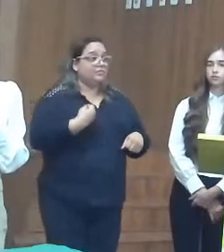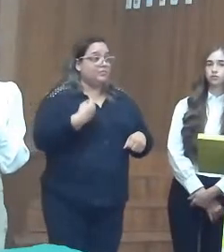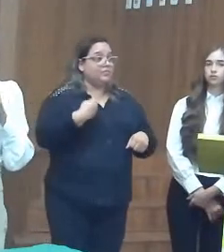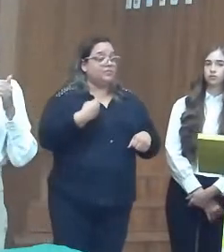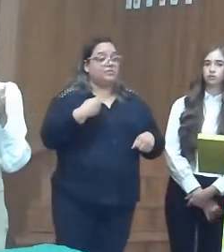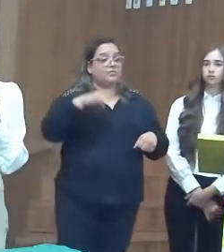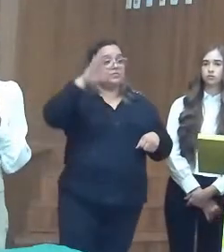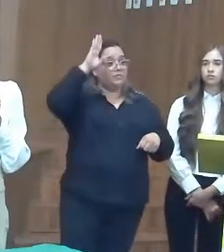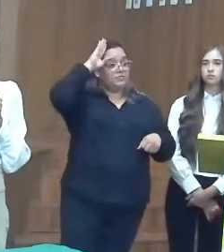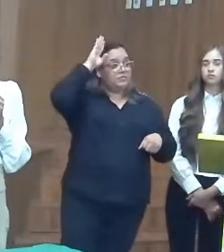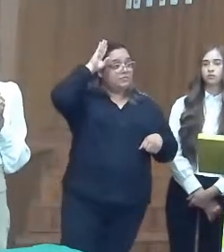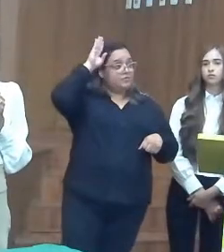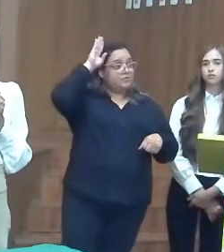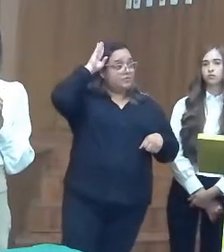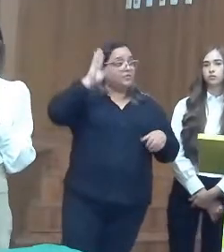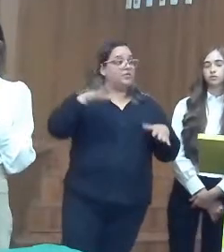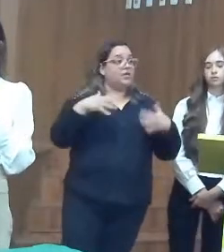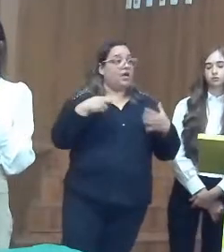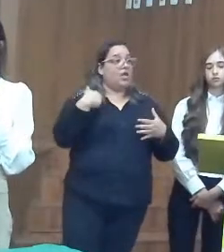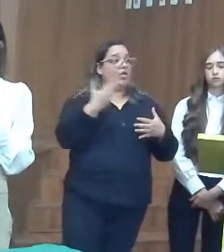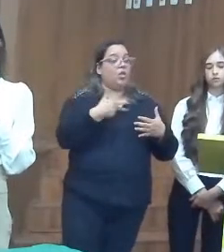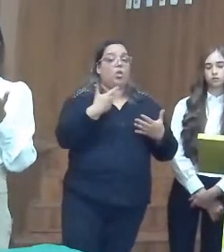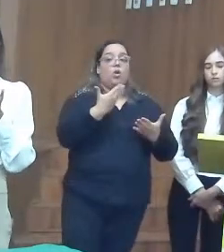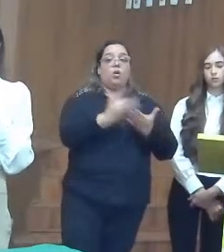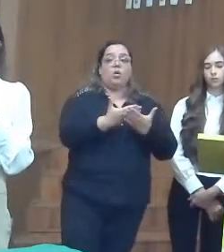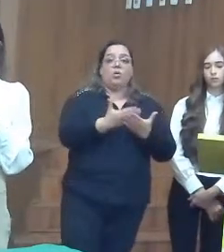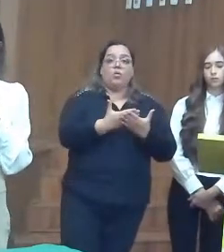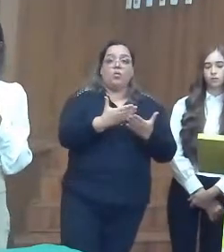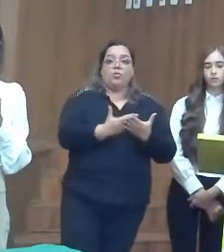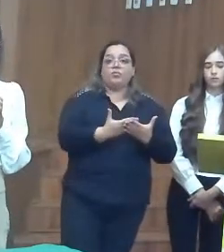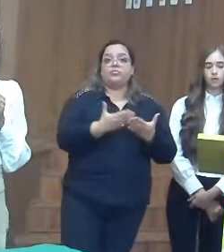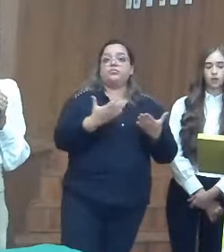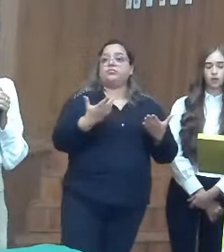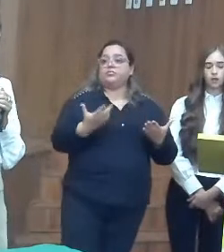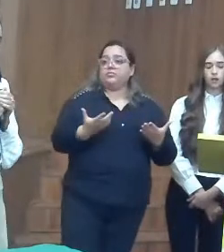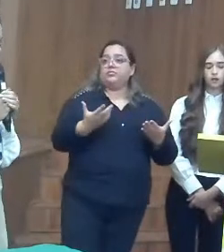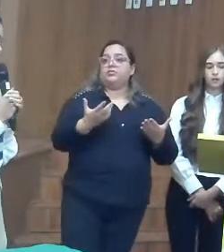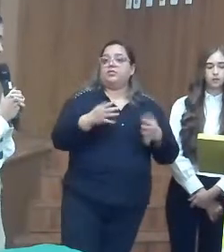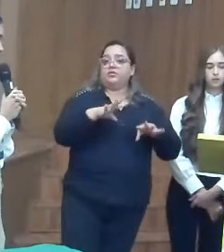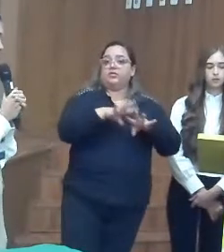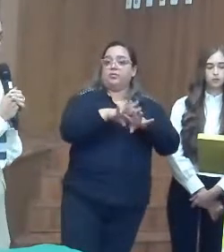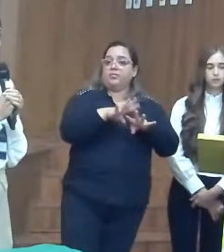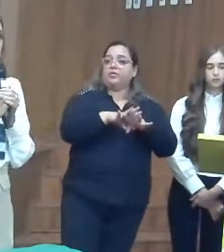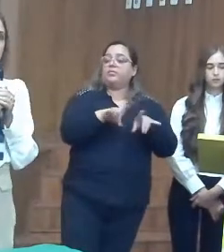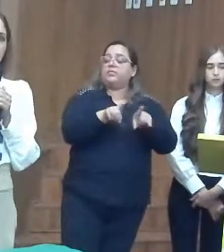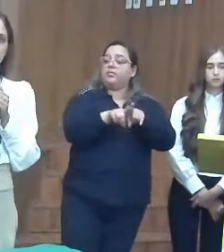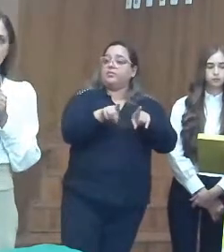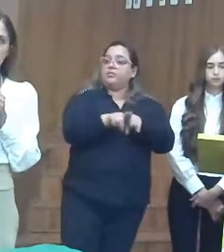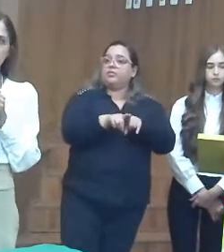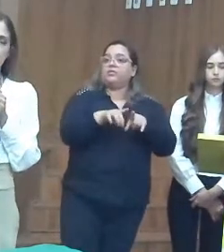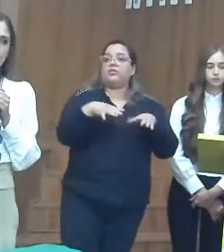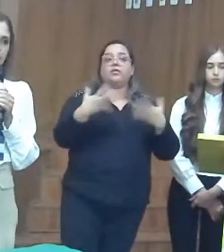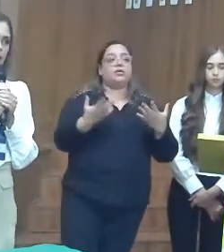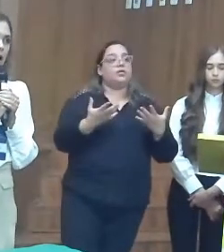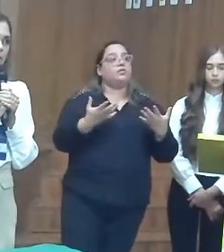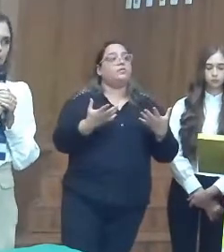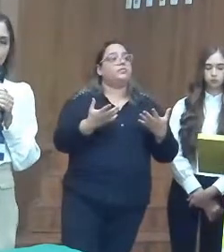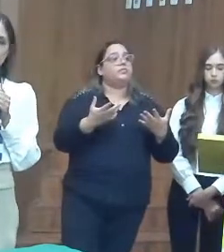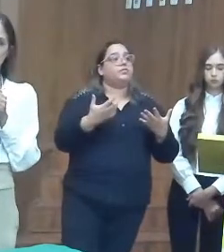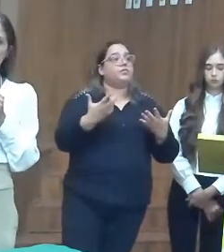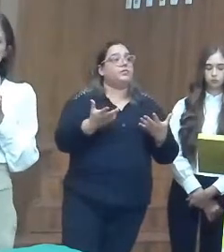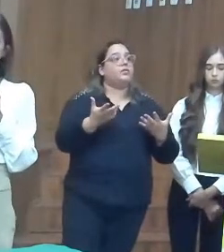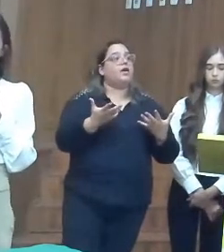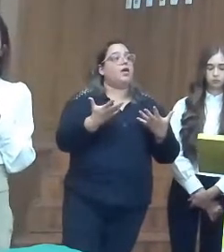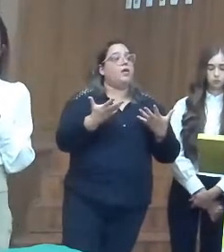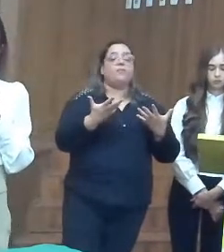de vocês enquanto estudantes da matemática. E, diante disso,